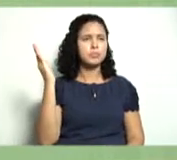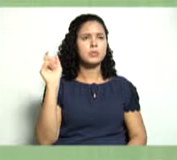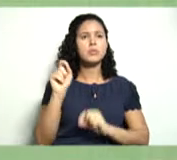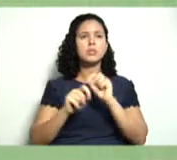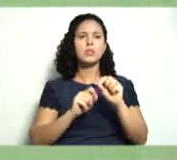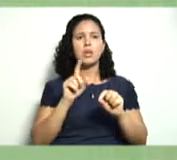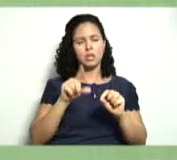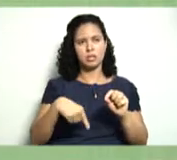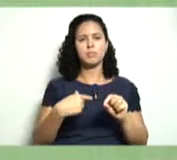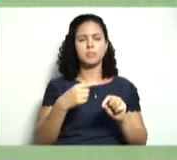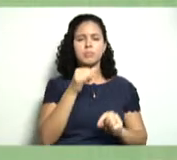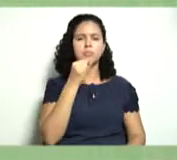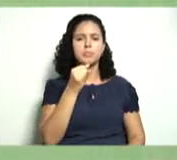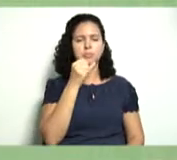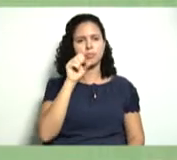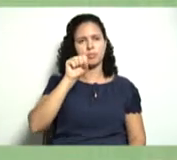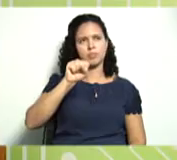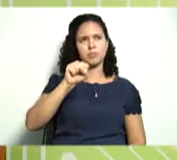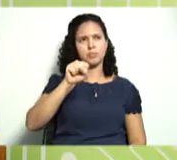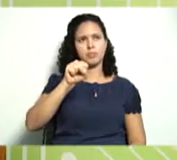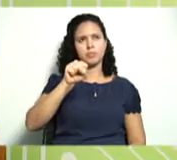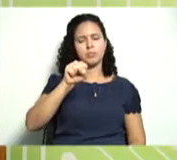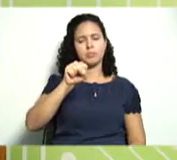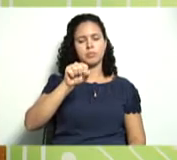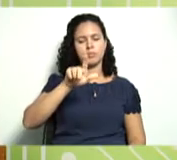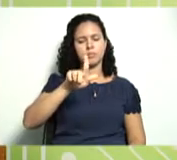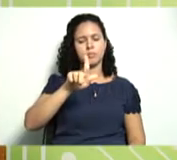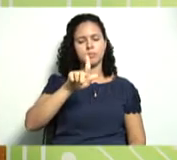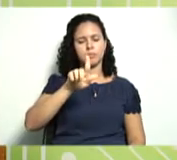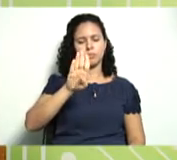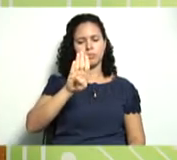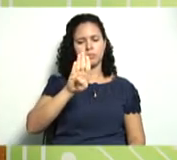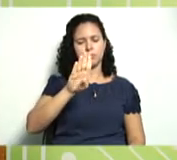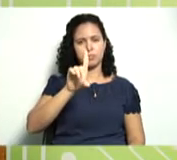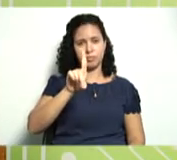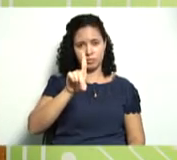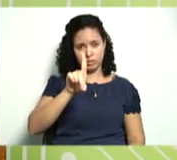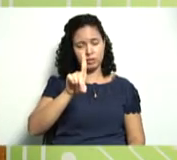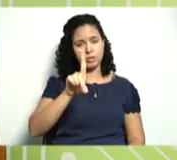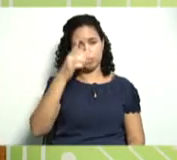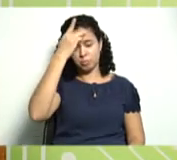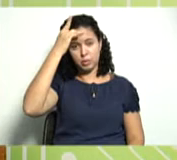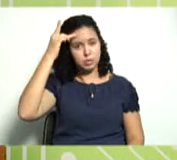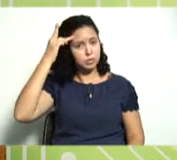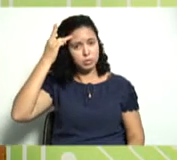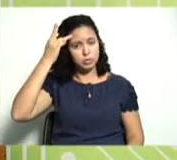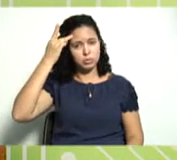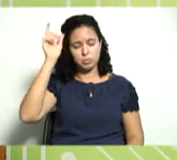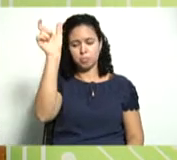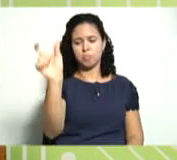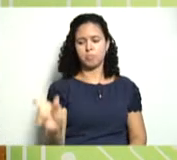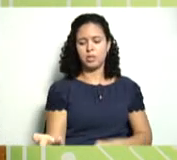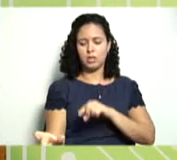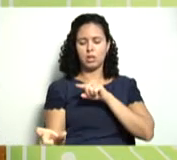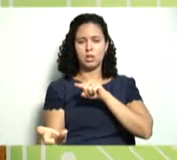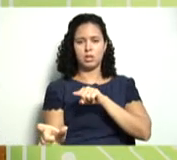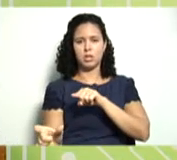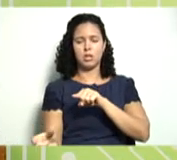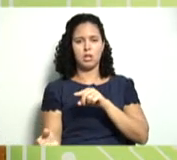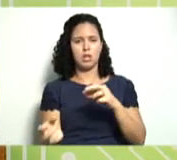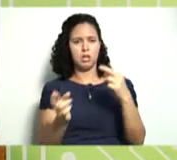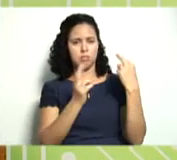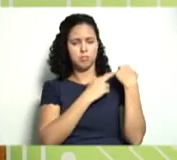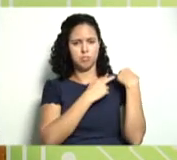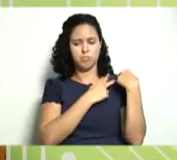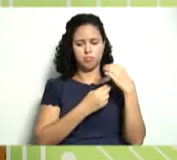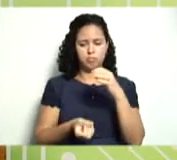são um exemplo de sgbd o programador quem desenvolveu o banco de dados de vocês